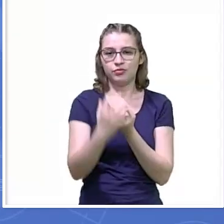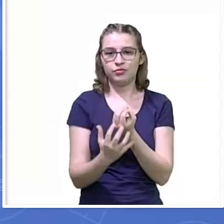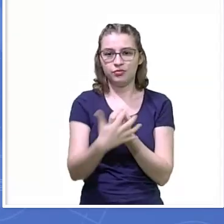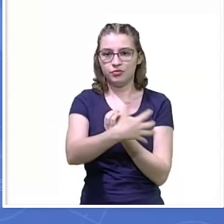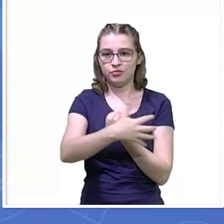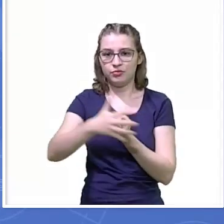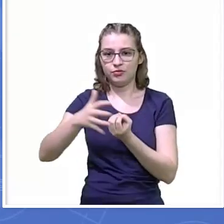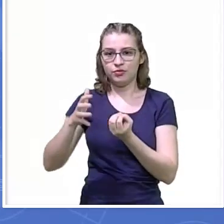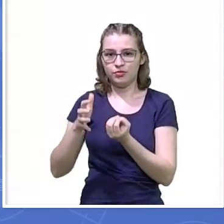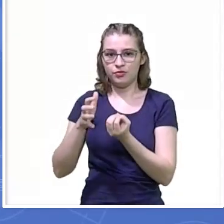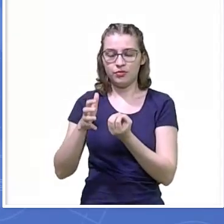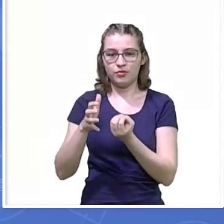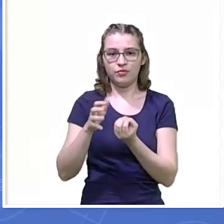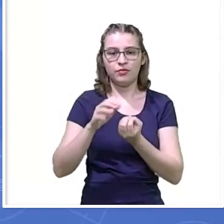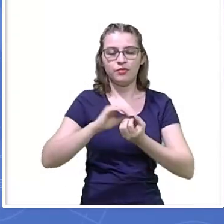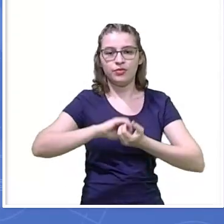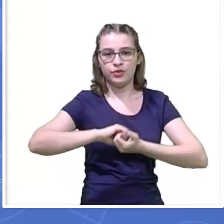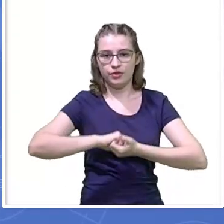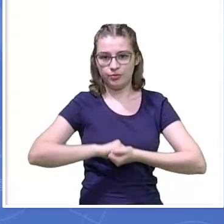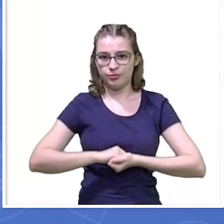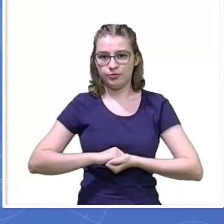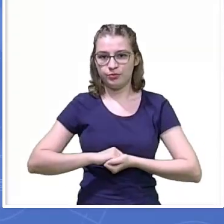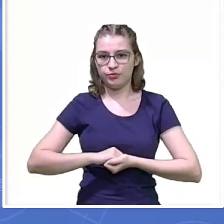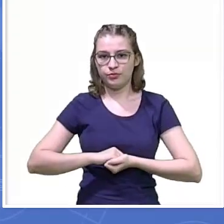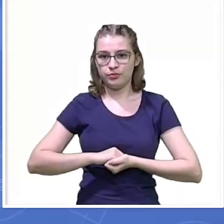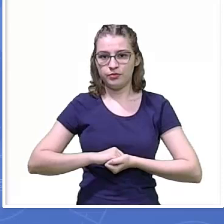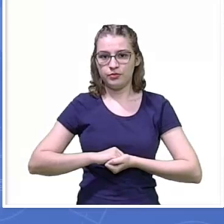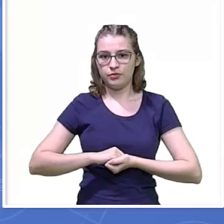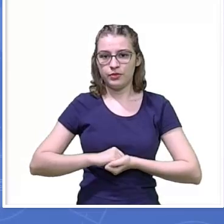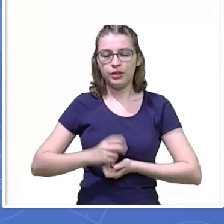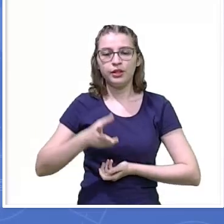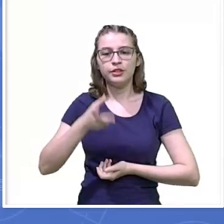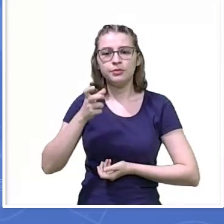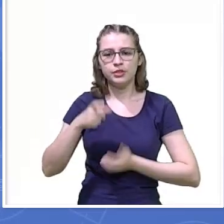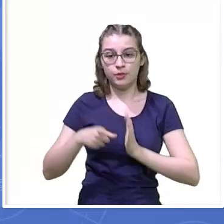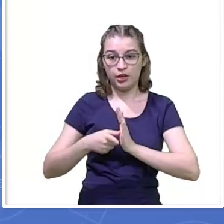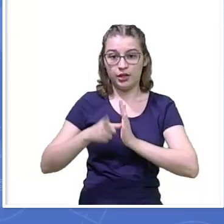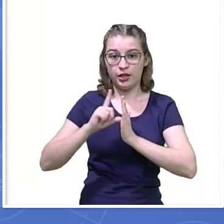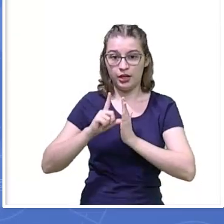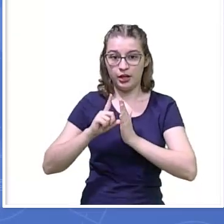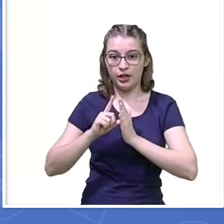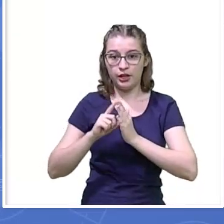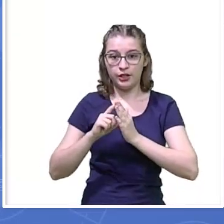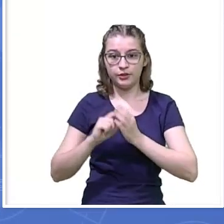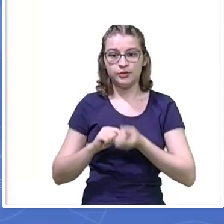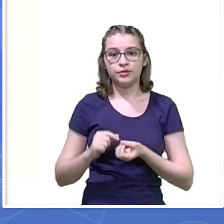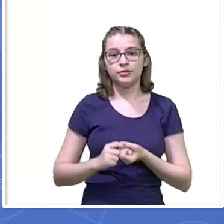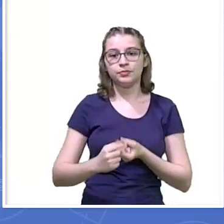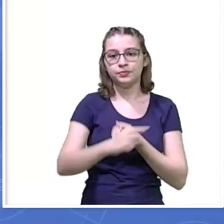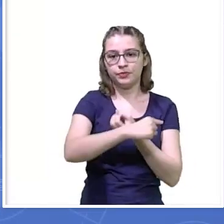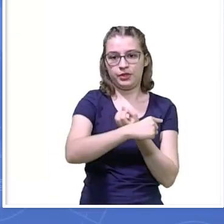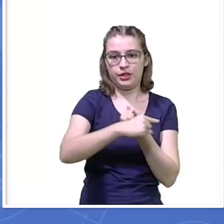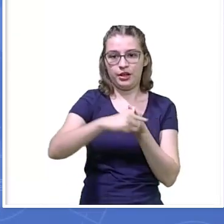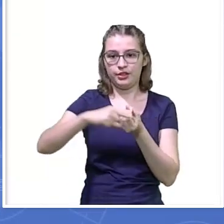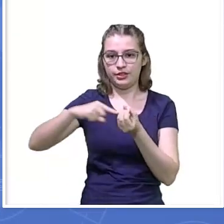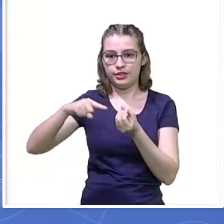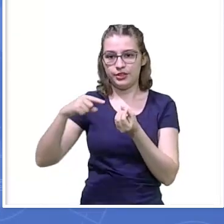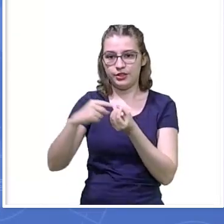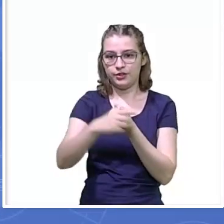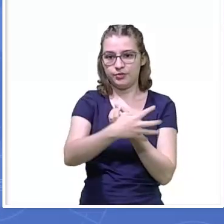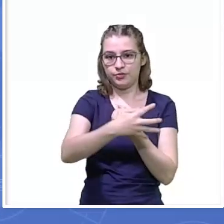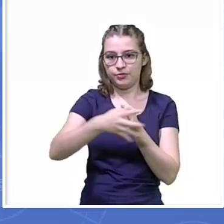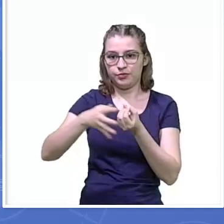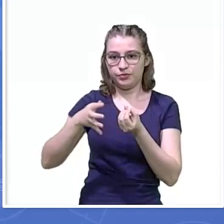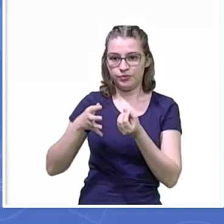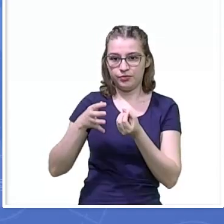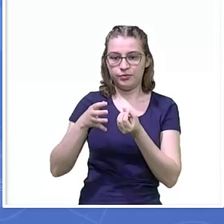e colunas do sistema de coordenadas geográficas. A gente verificou na aula que as linhas horizontais que estão aparecendo aí na tela, apenas na tela